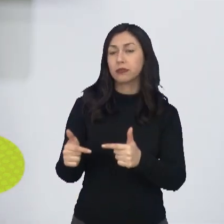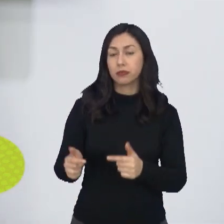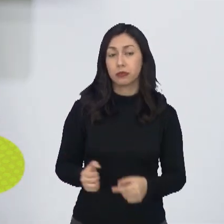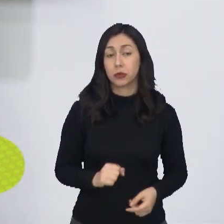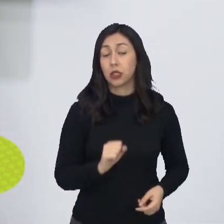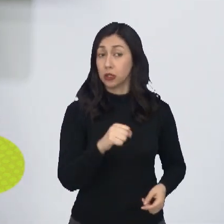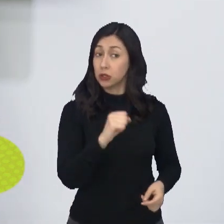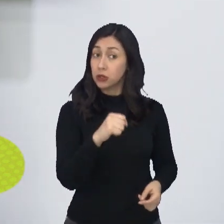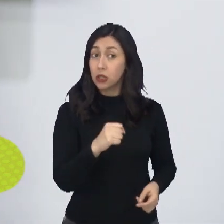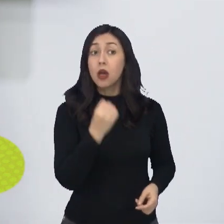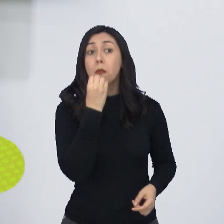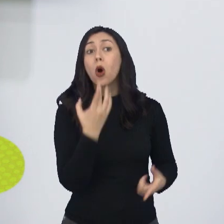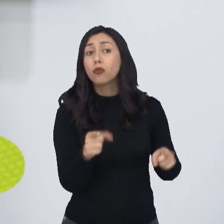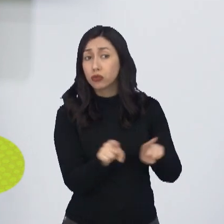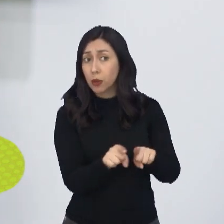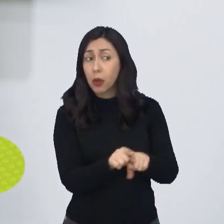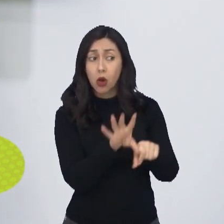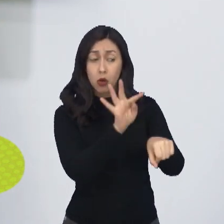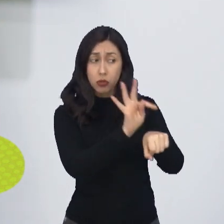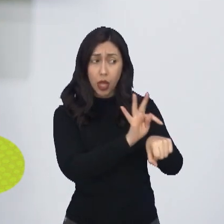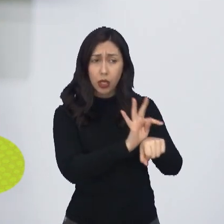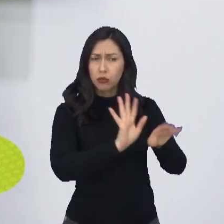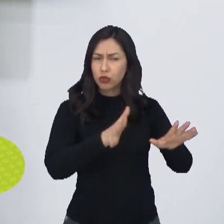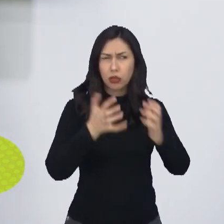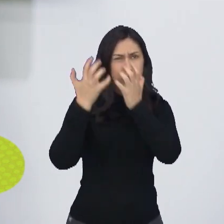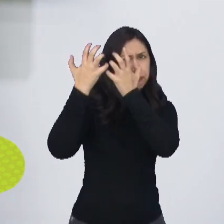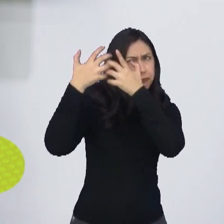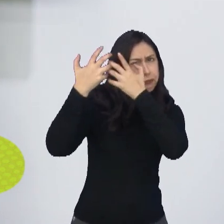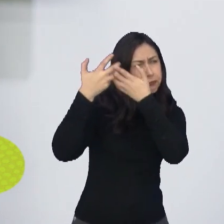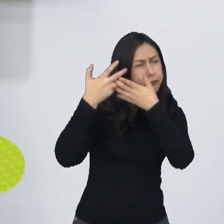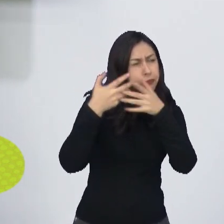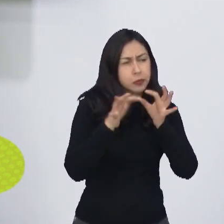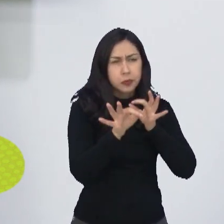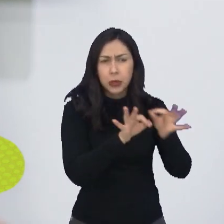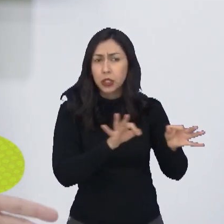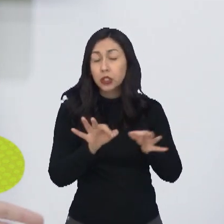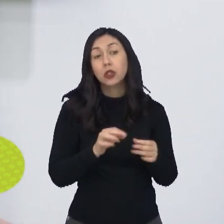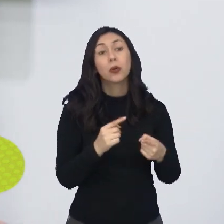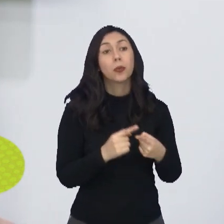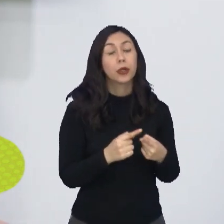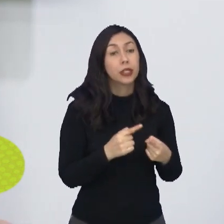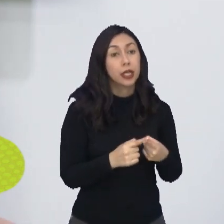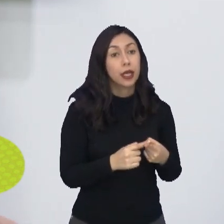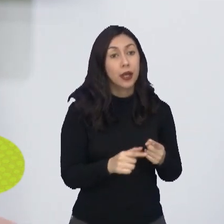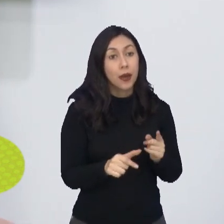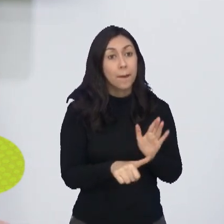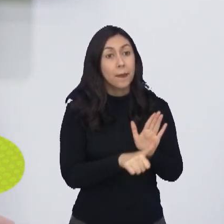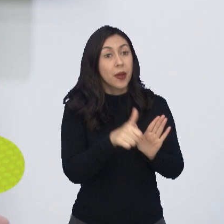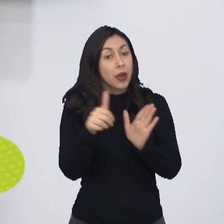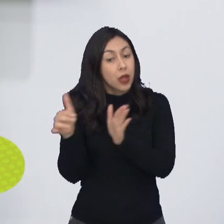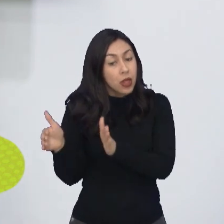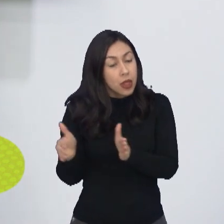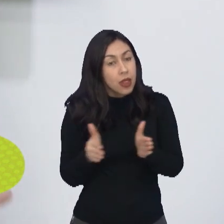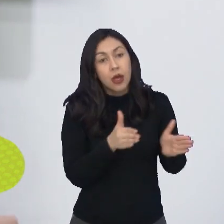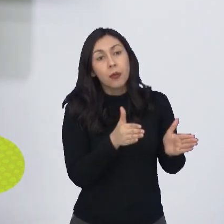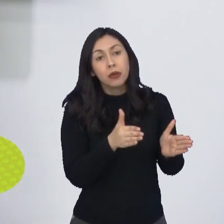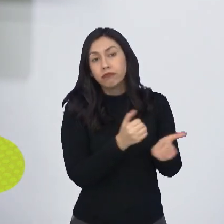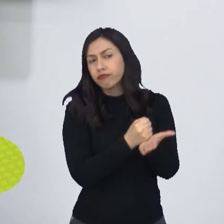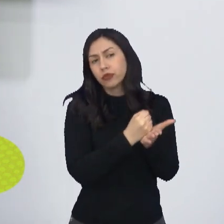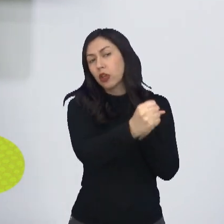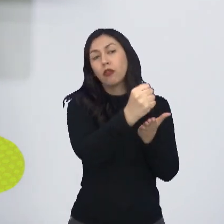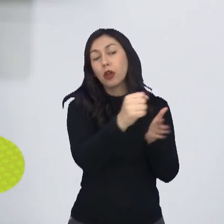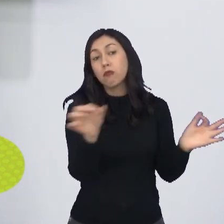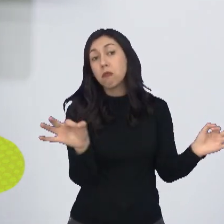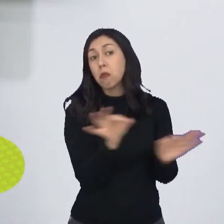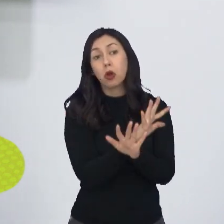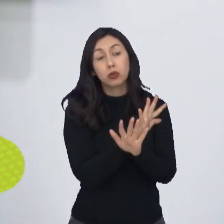bom que o Ricardo já vai pensando agora nesse próximo passo, né? Porque, como ele falou, essa primeira parte da Copa Paulista já foi, né? Para o São